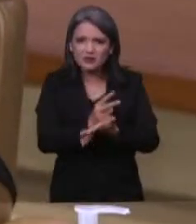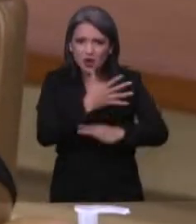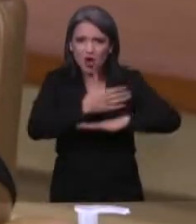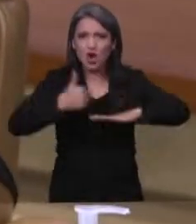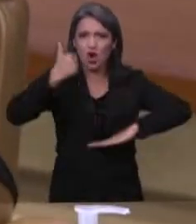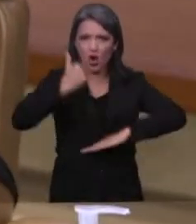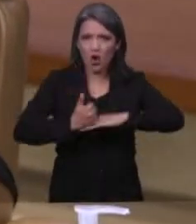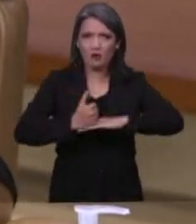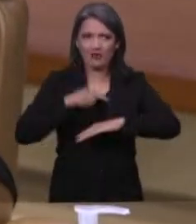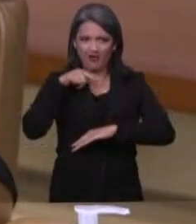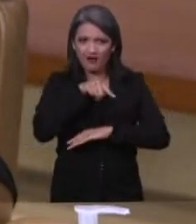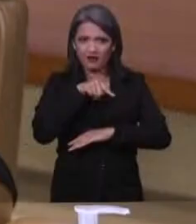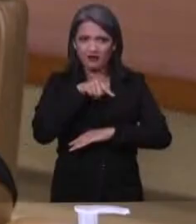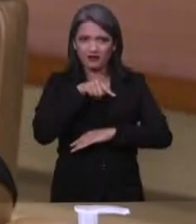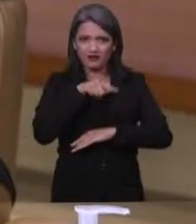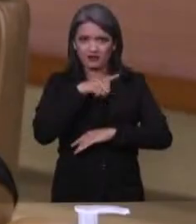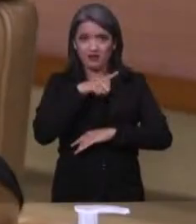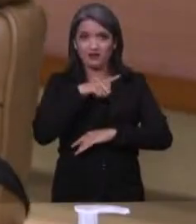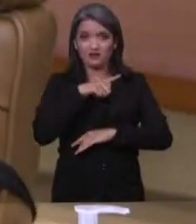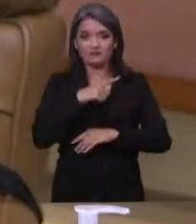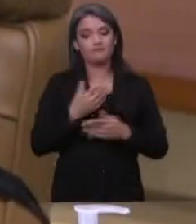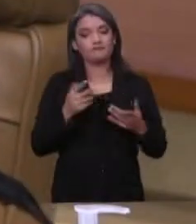de golpe de Estado?